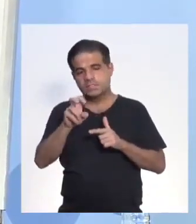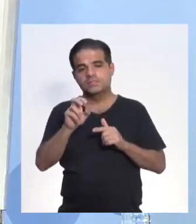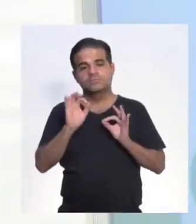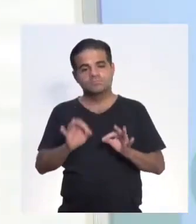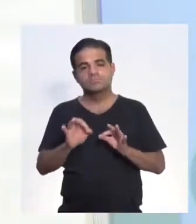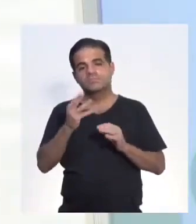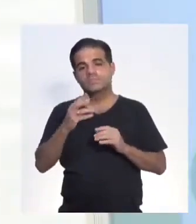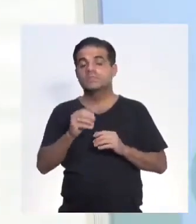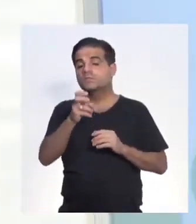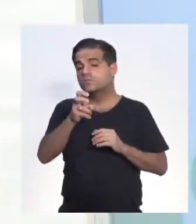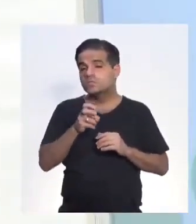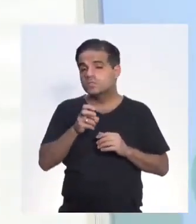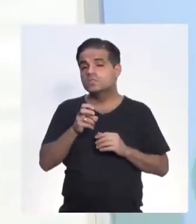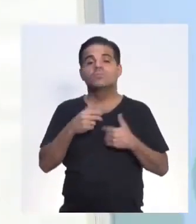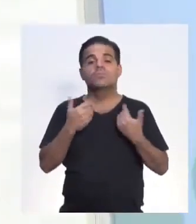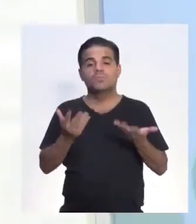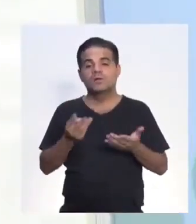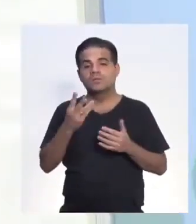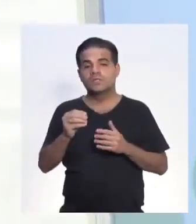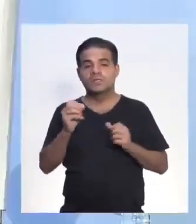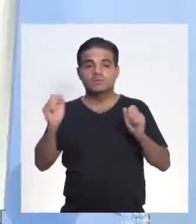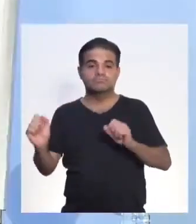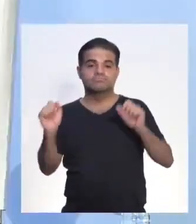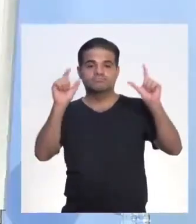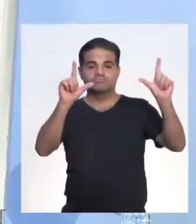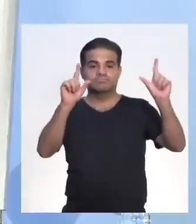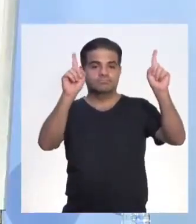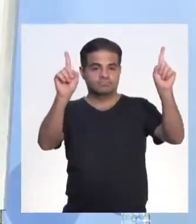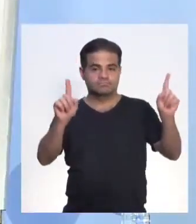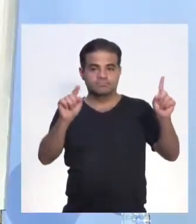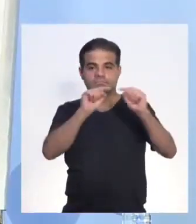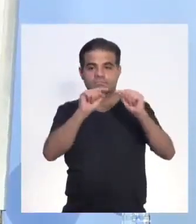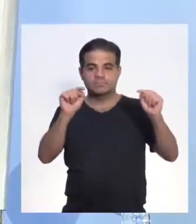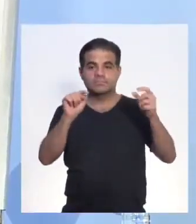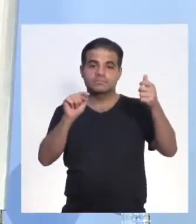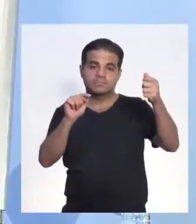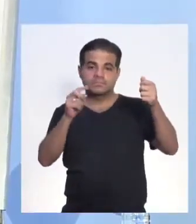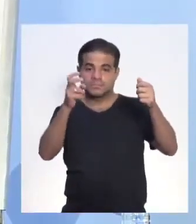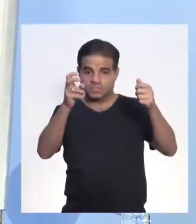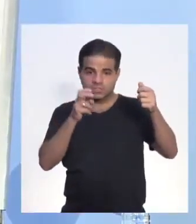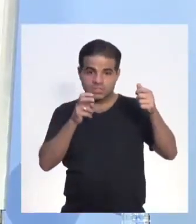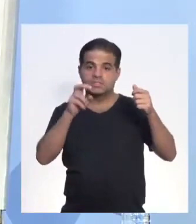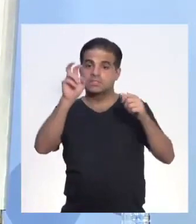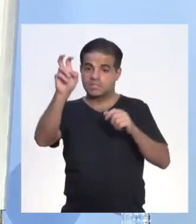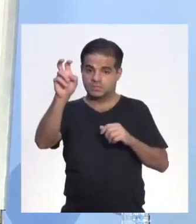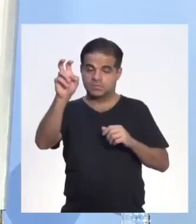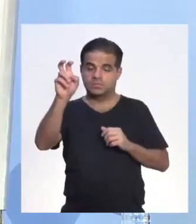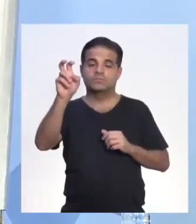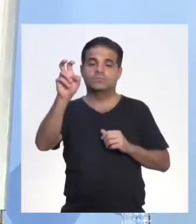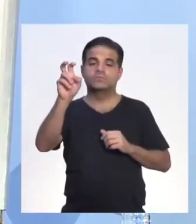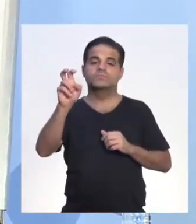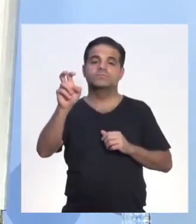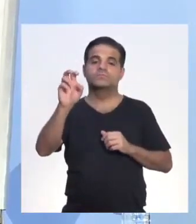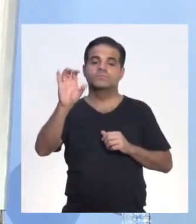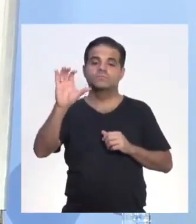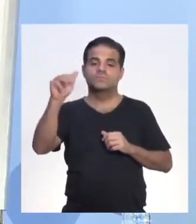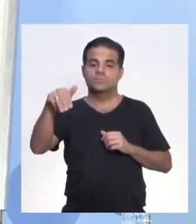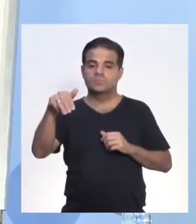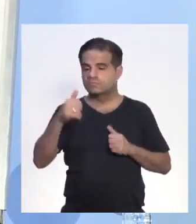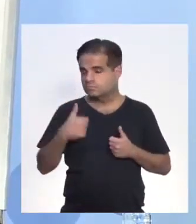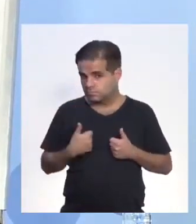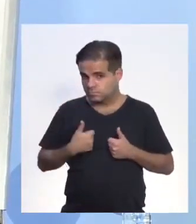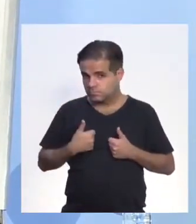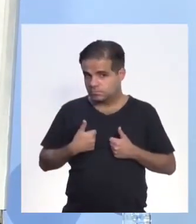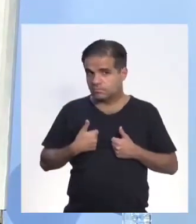x vale 5. Quer dizer que este lado aqui, os 2 lados são iguais aqui a x, eles valem 5 centímetros. Tudo